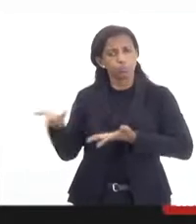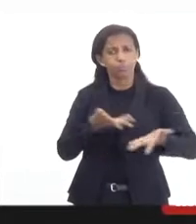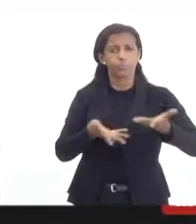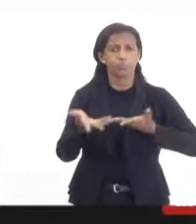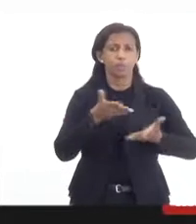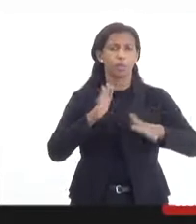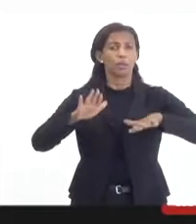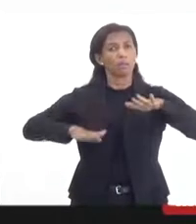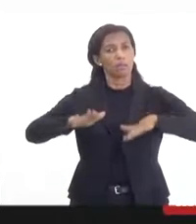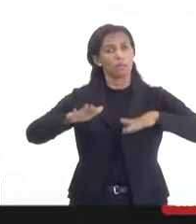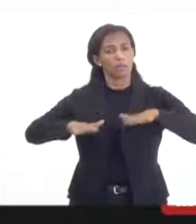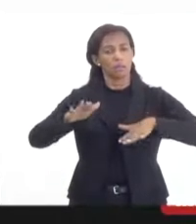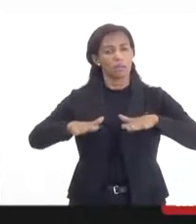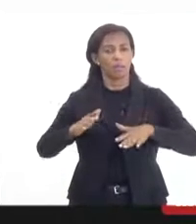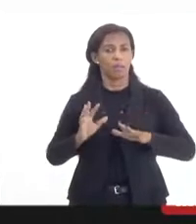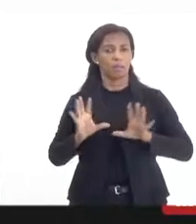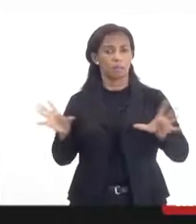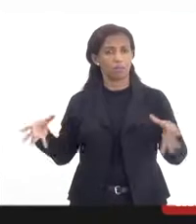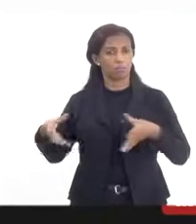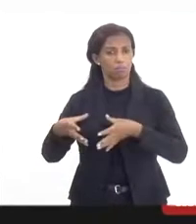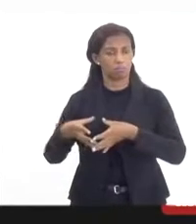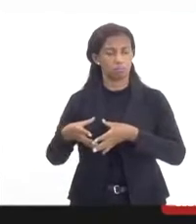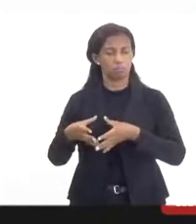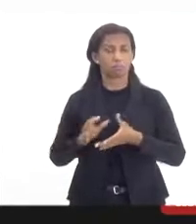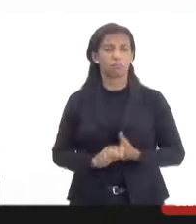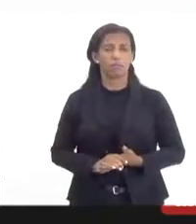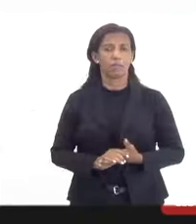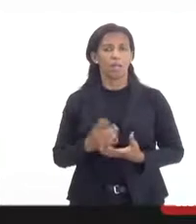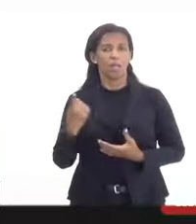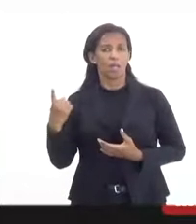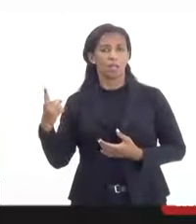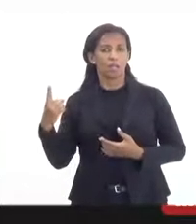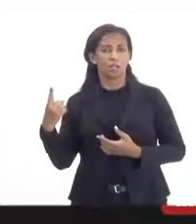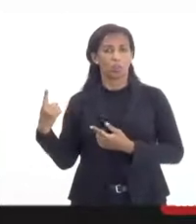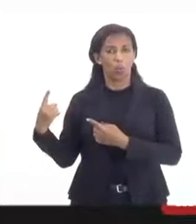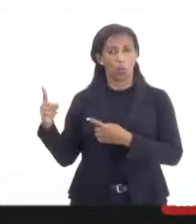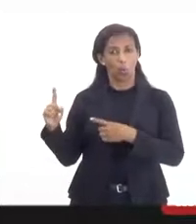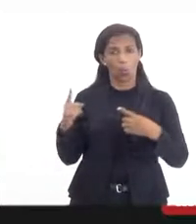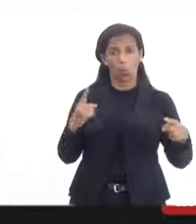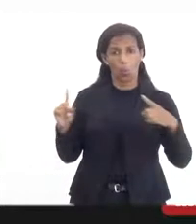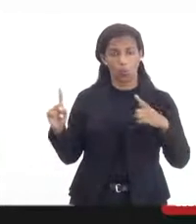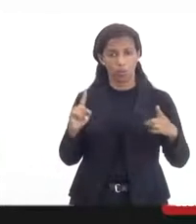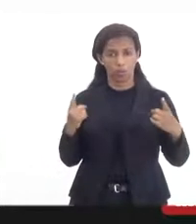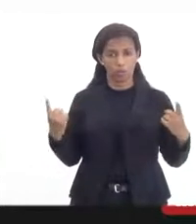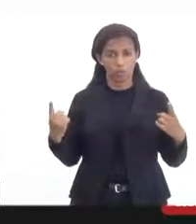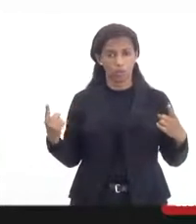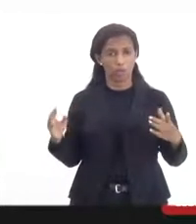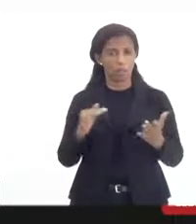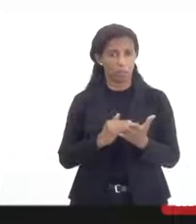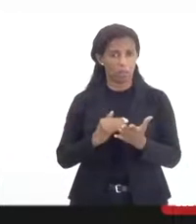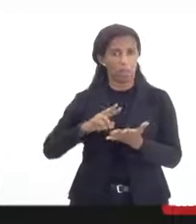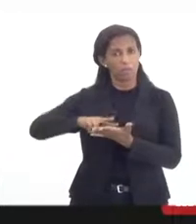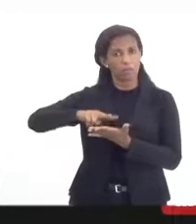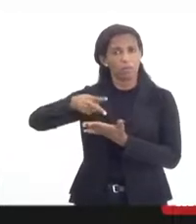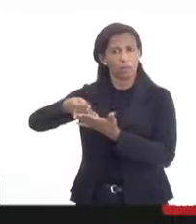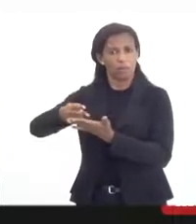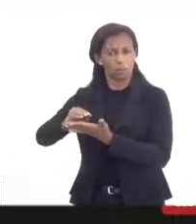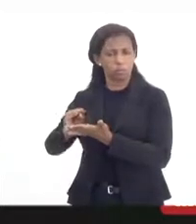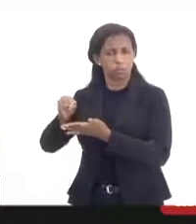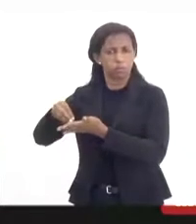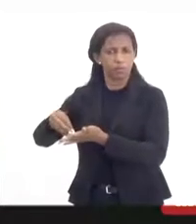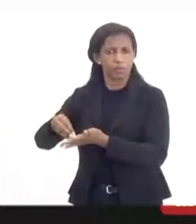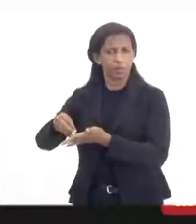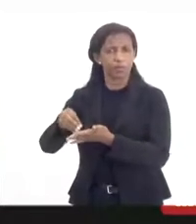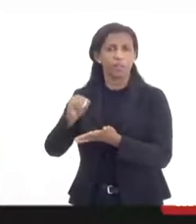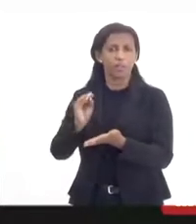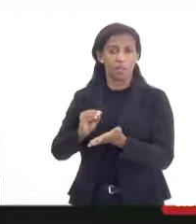negociação envolvida. Então, essas contrapartidas adicionais também, elas têm que ter o seu cumprimento, né, evidentemente